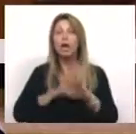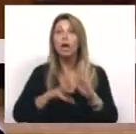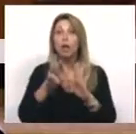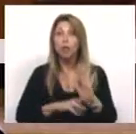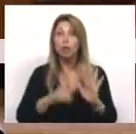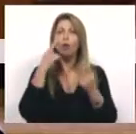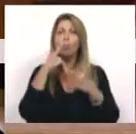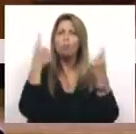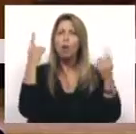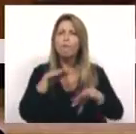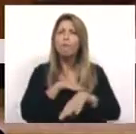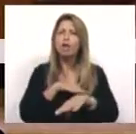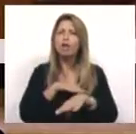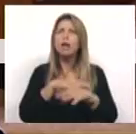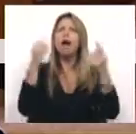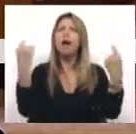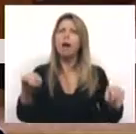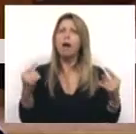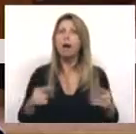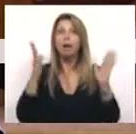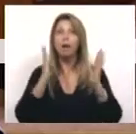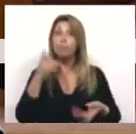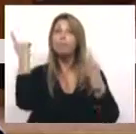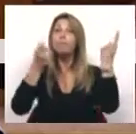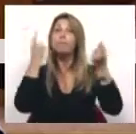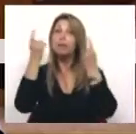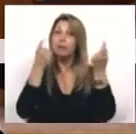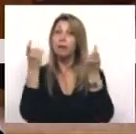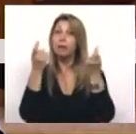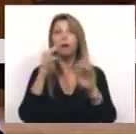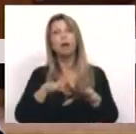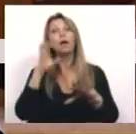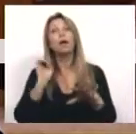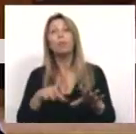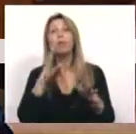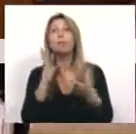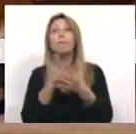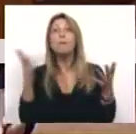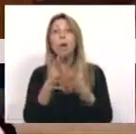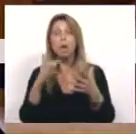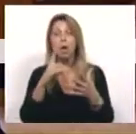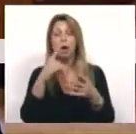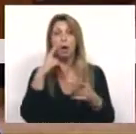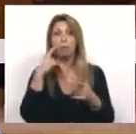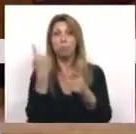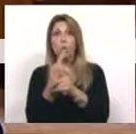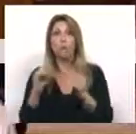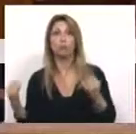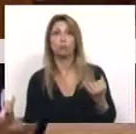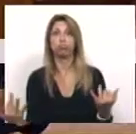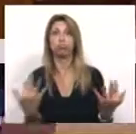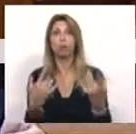uma fragilidade que merece ser tida em conta, que é o facto de a maior parte das ignições que dão origem a fogos